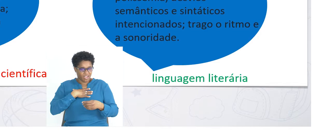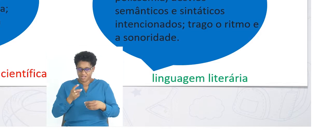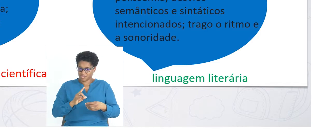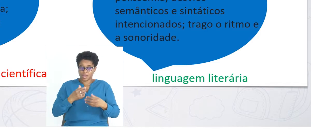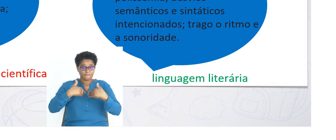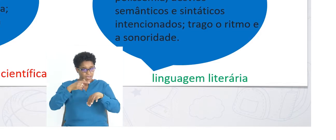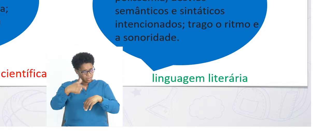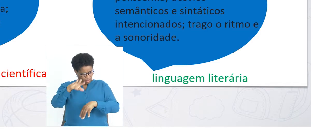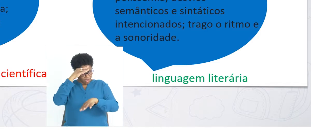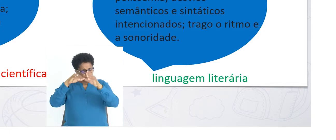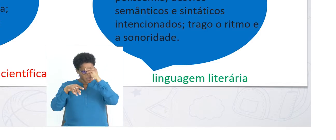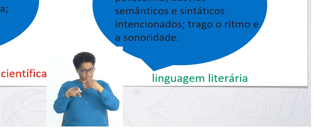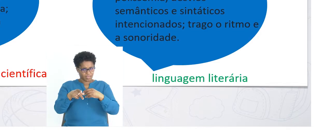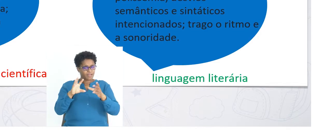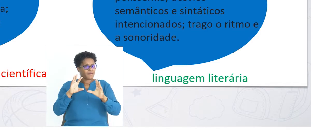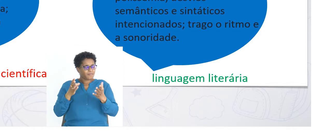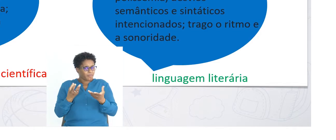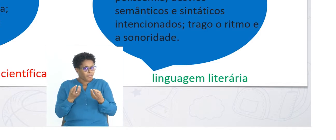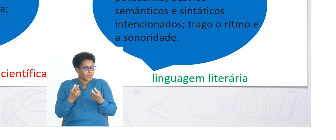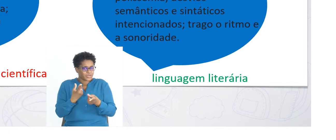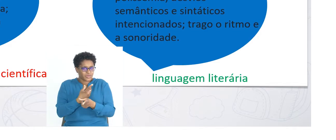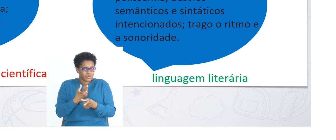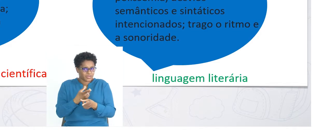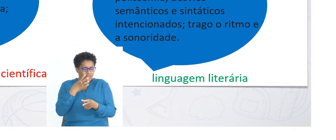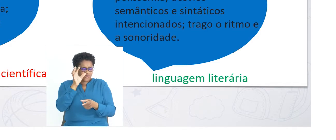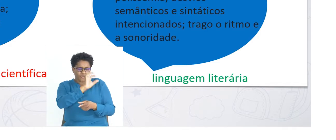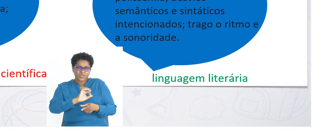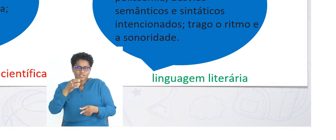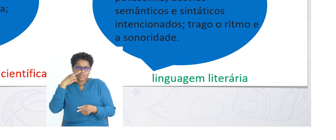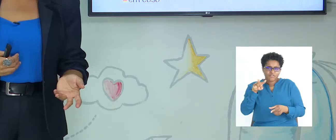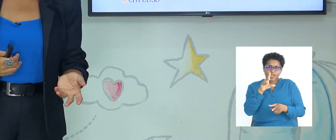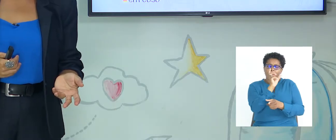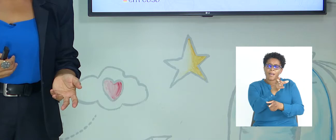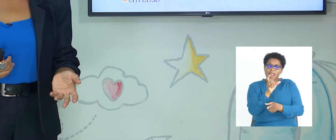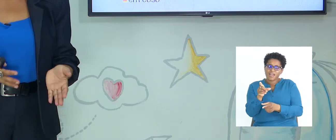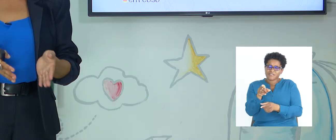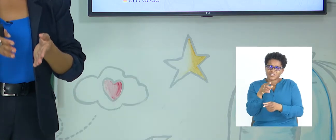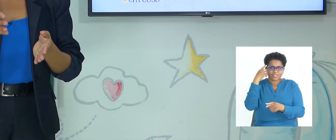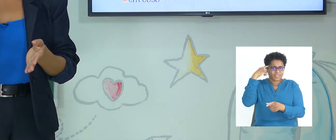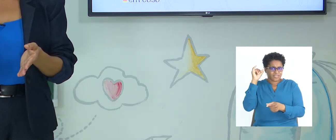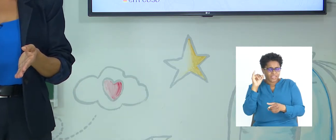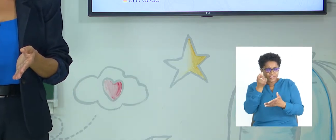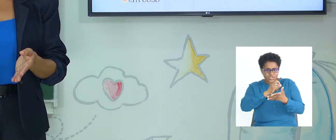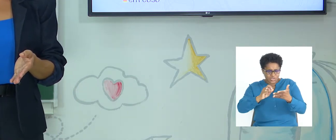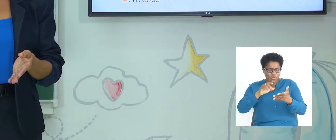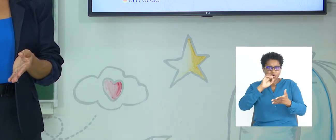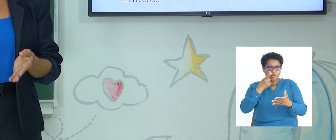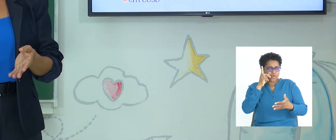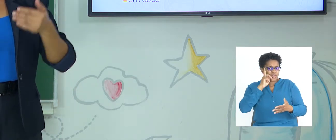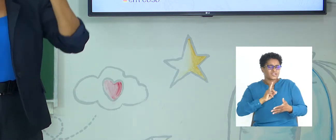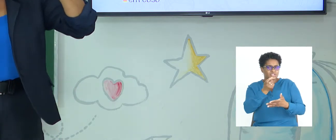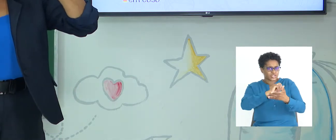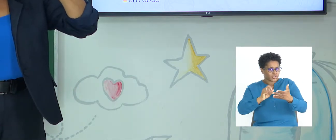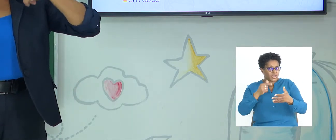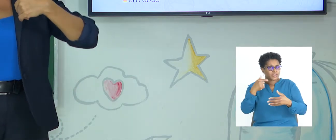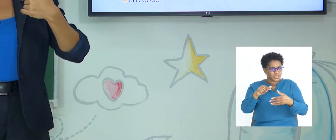que dominar. Muita conotação ou plassemia, ou seja, vocês vão encontrar lá expressões que, na ideia do escritor ou da